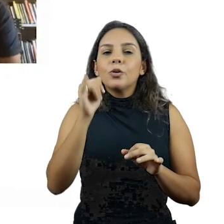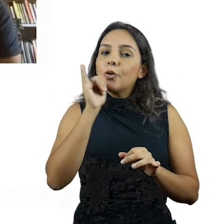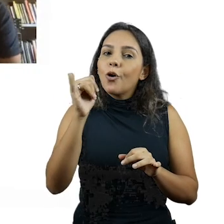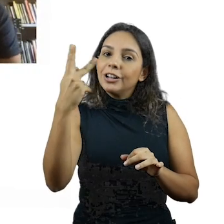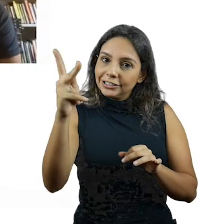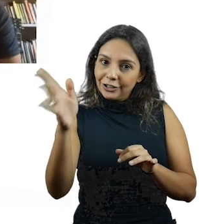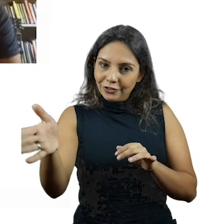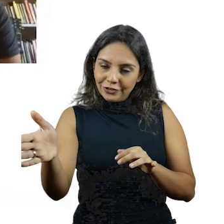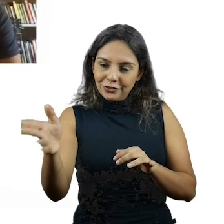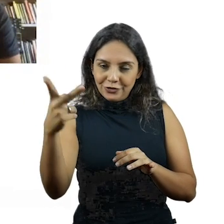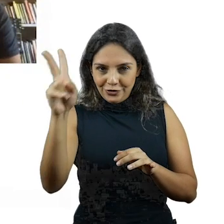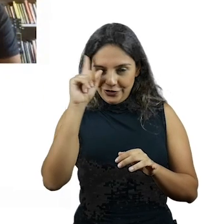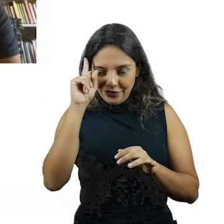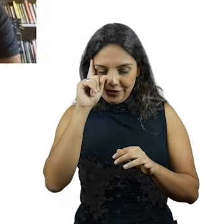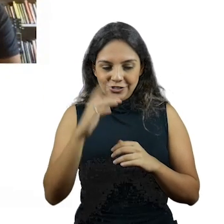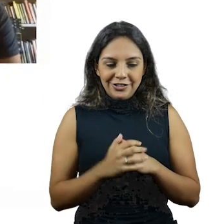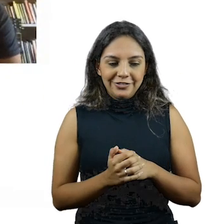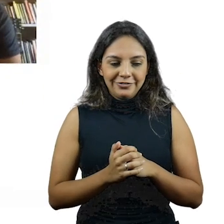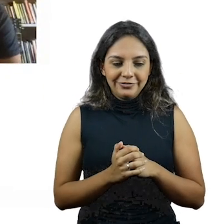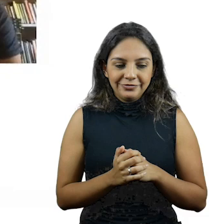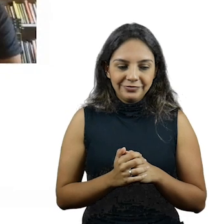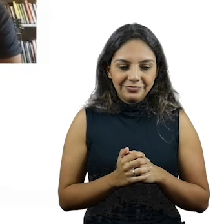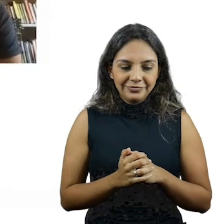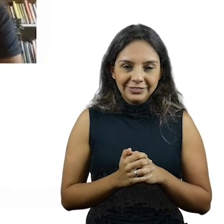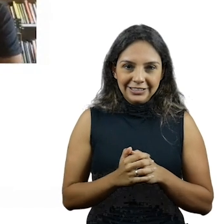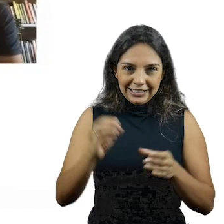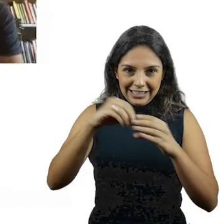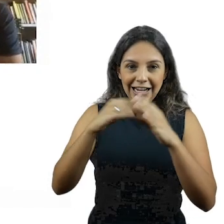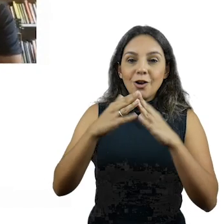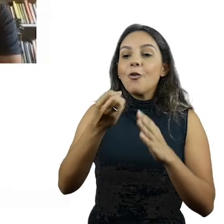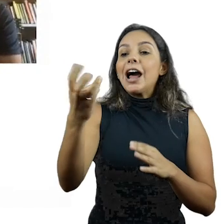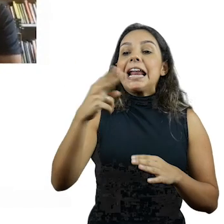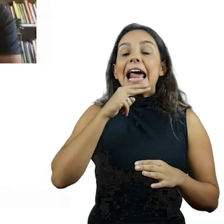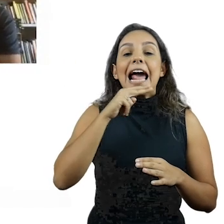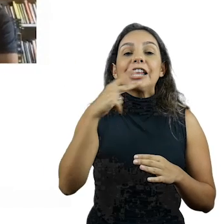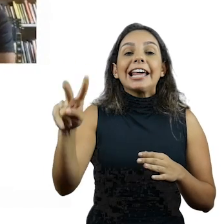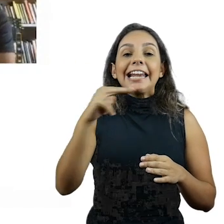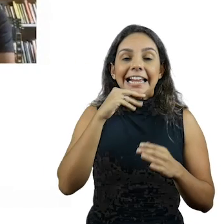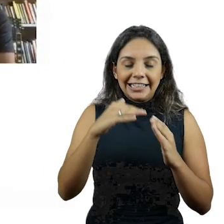pouquinho do seu cotidiano aí, Tony, conta. Você está trancado com quantos netos aí?